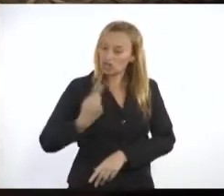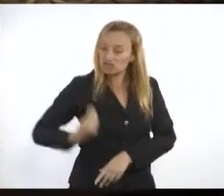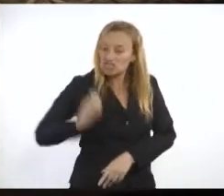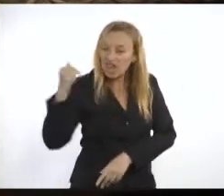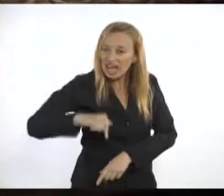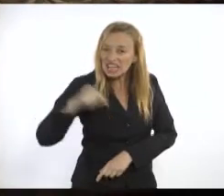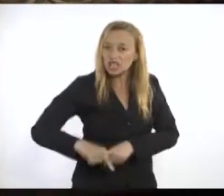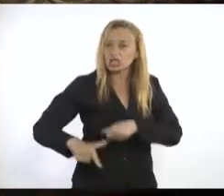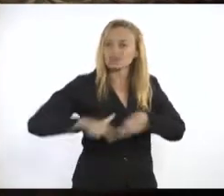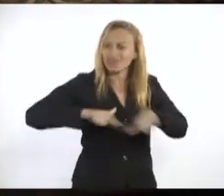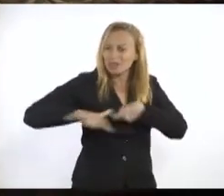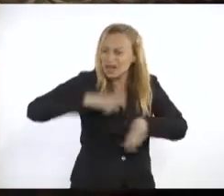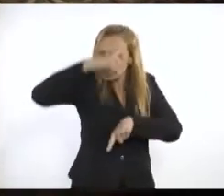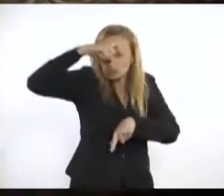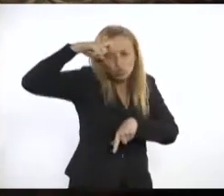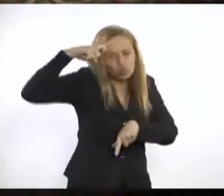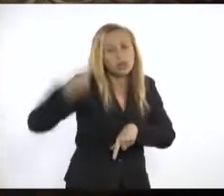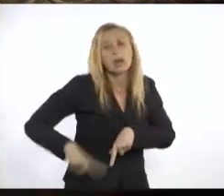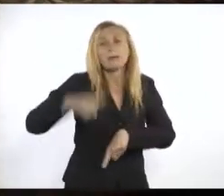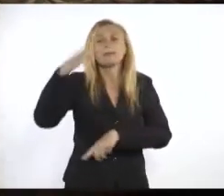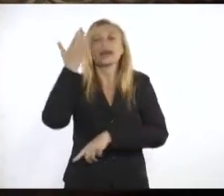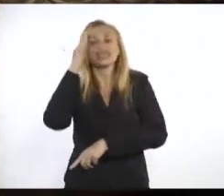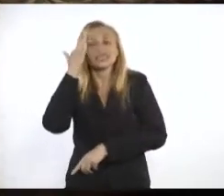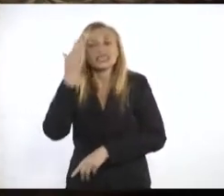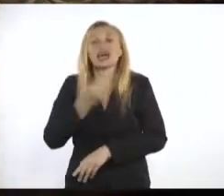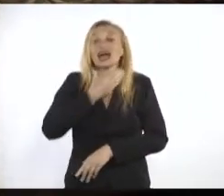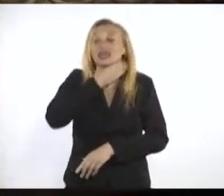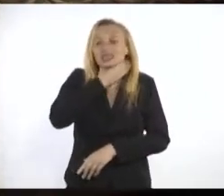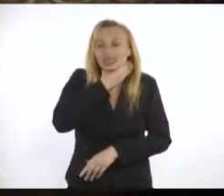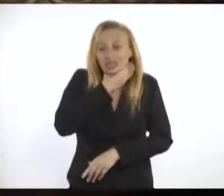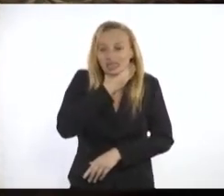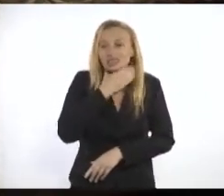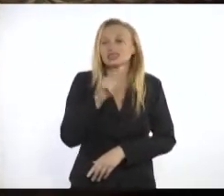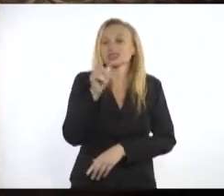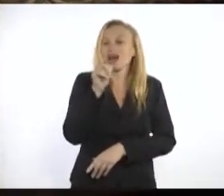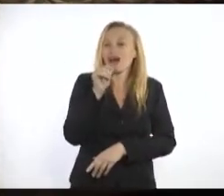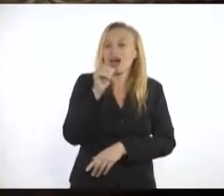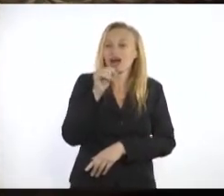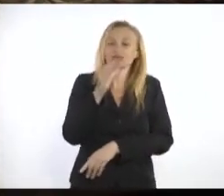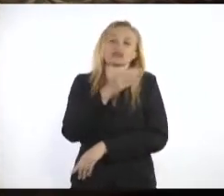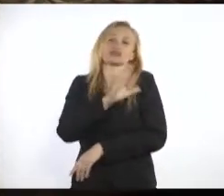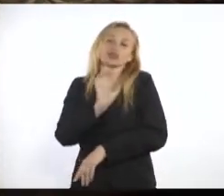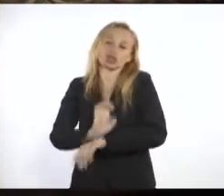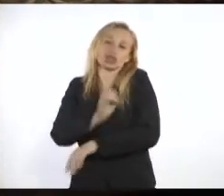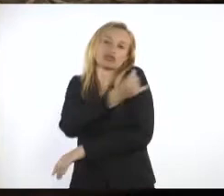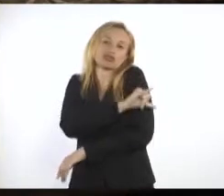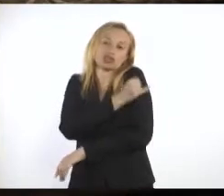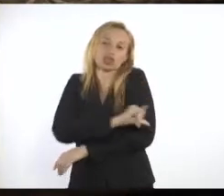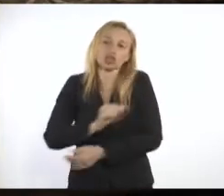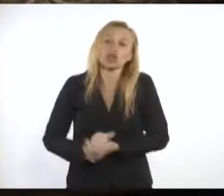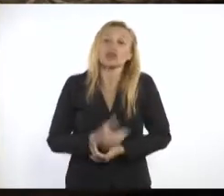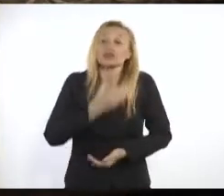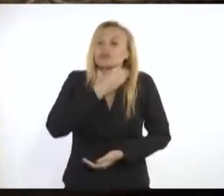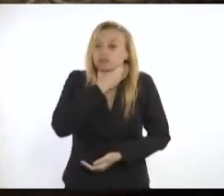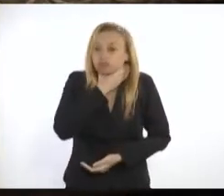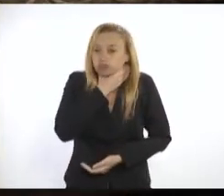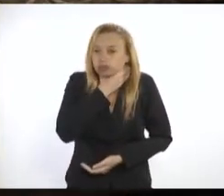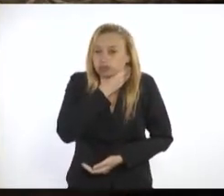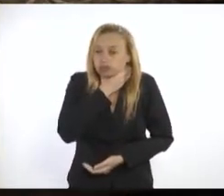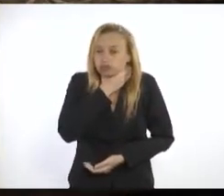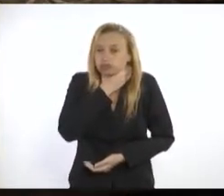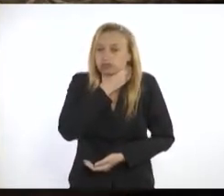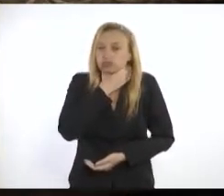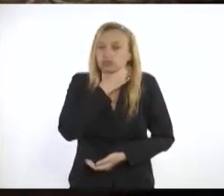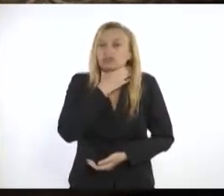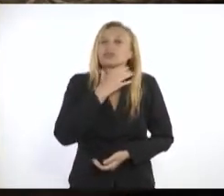trabalhando para entender a crise hídrica no estado do Rio de Janeiro, que foi uma crise evitável,